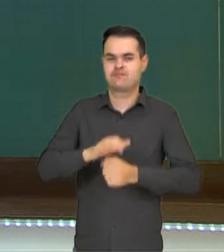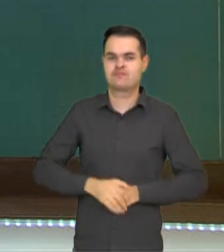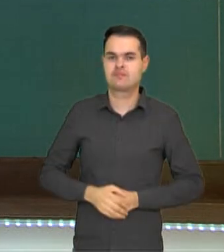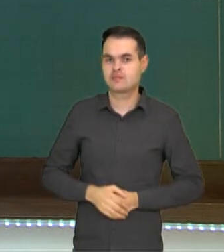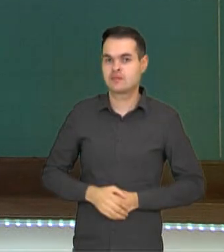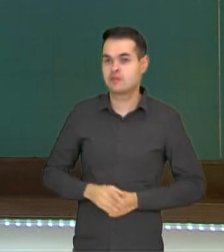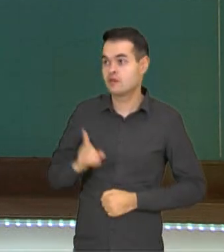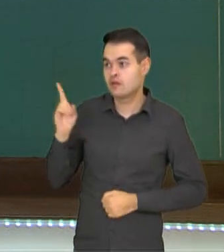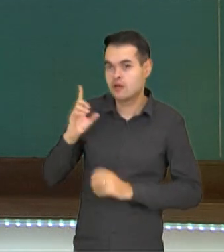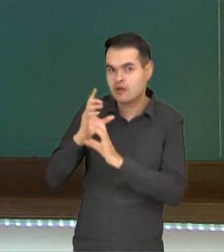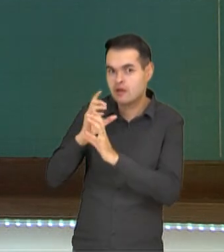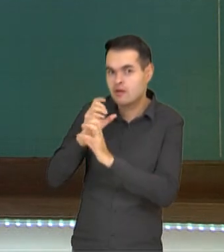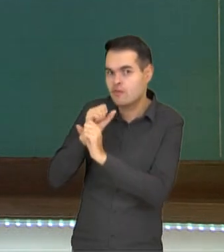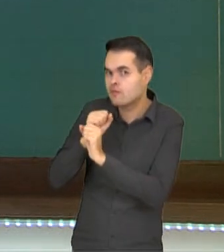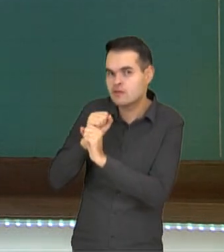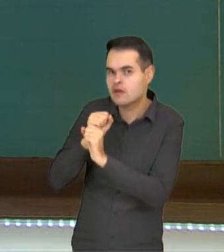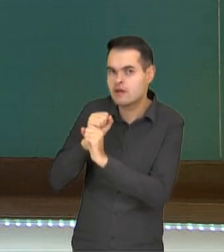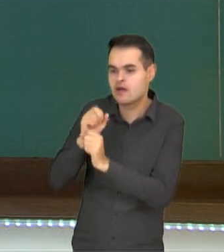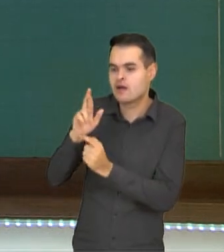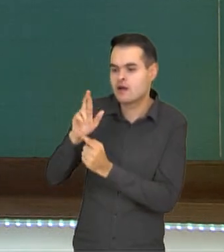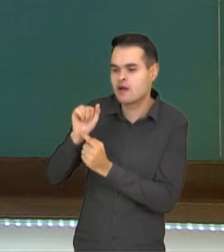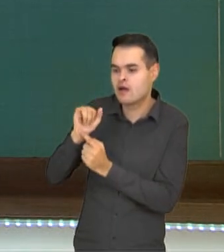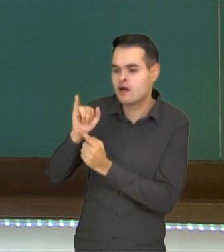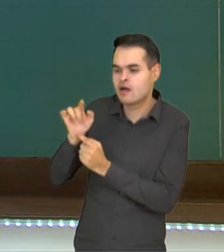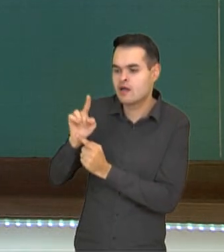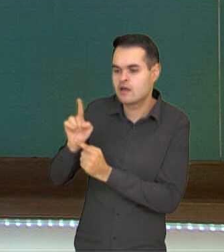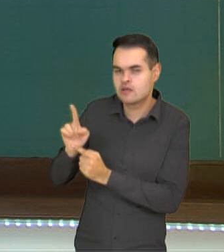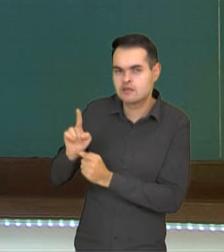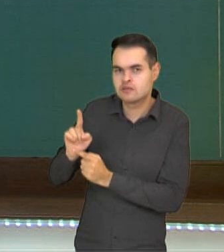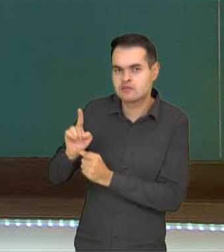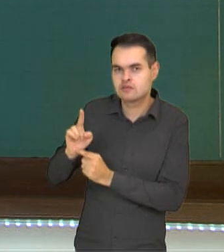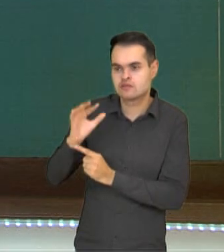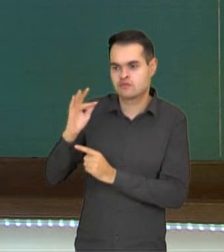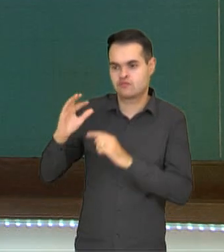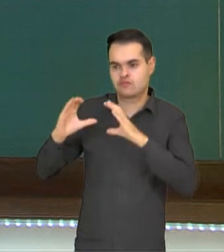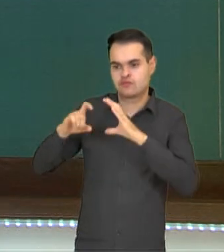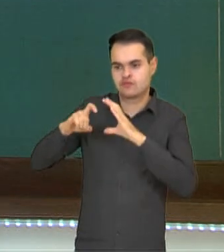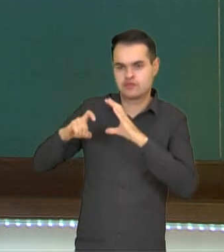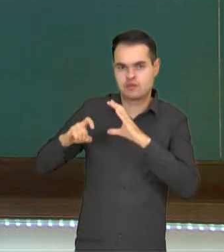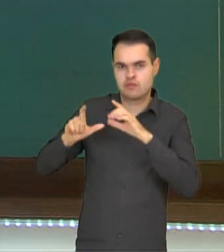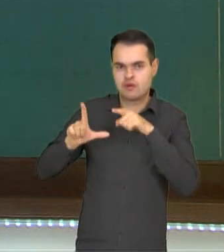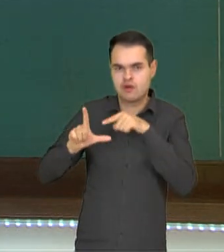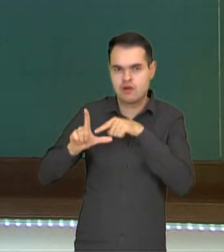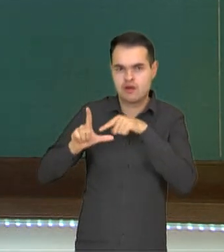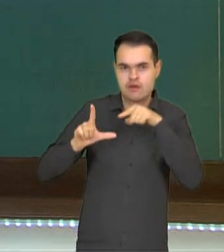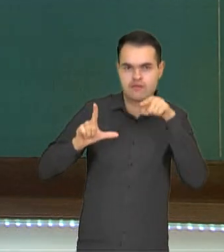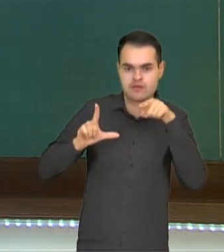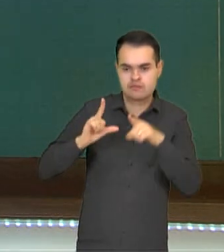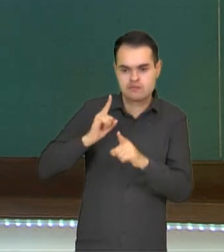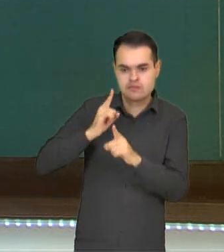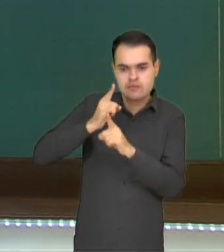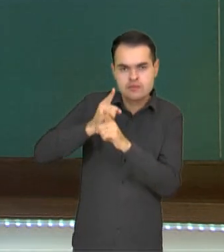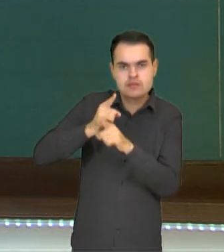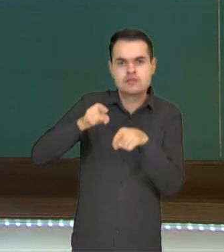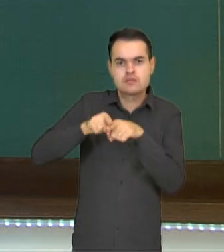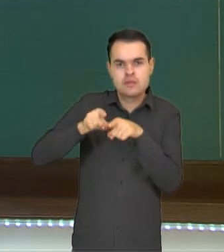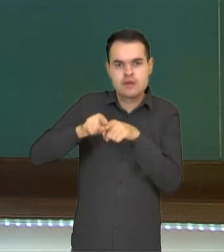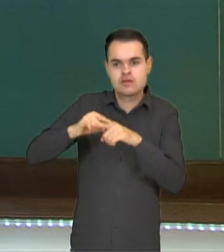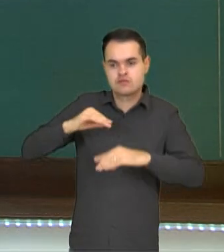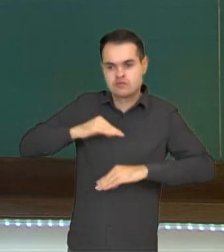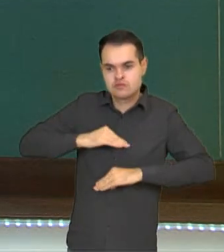quê? Calcular a raiz de uma função afim. Nós vamos identificar uma função afim em